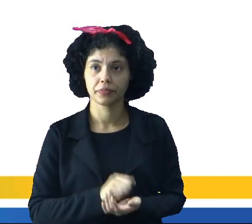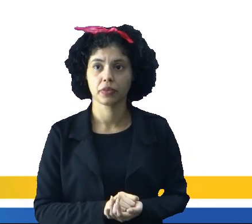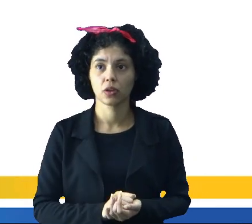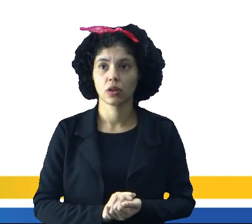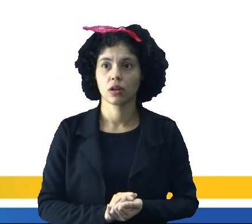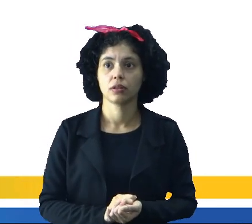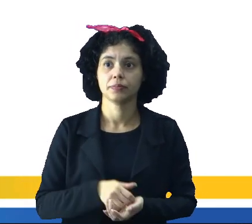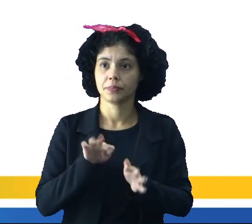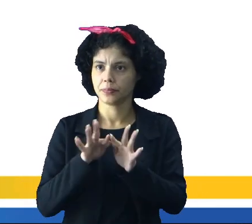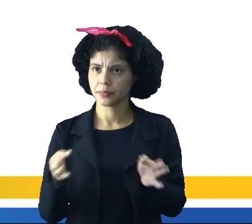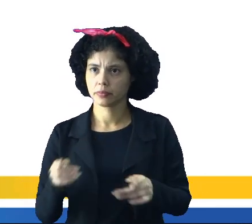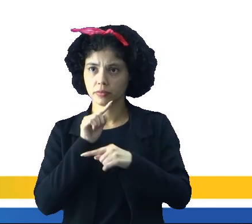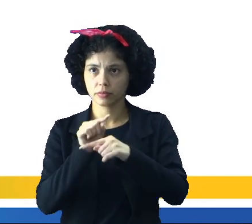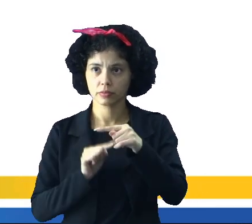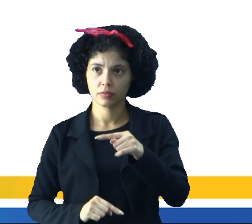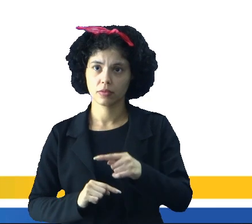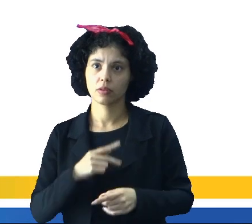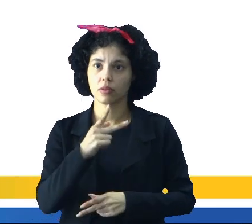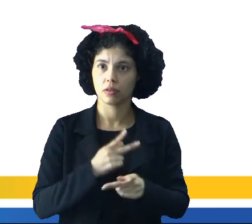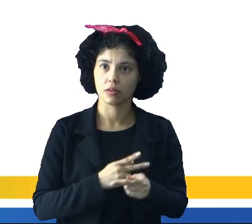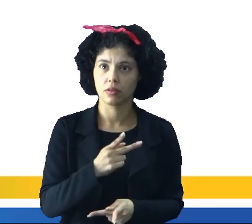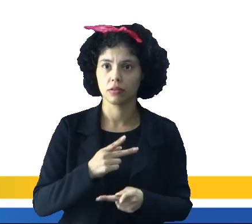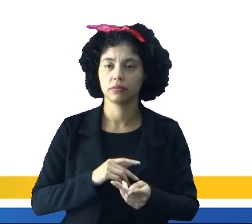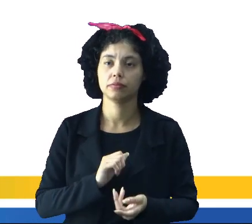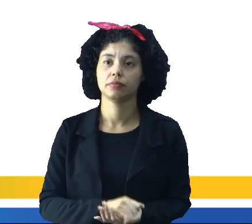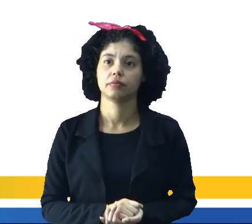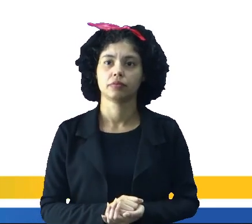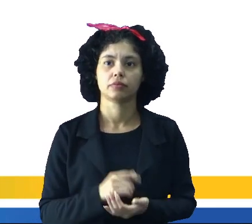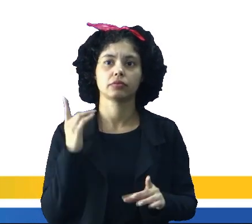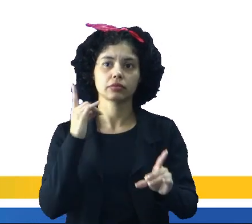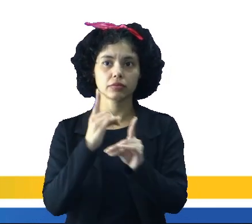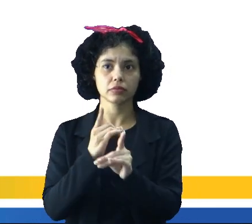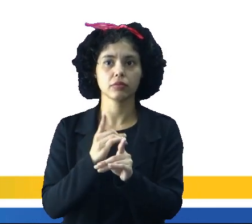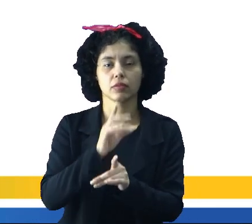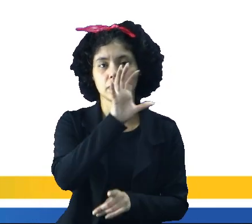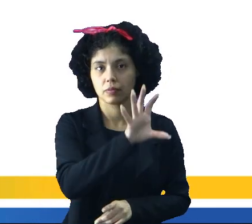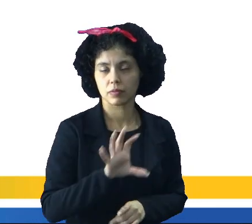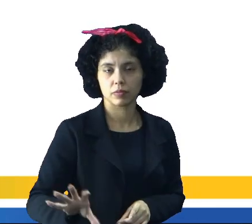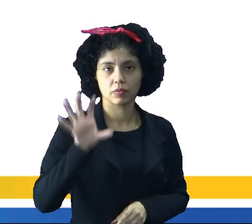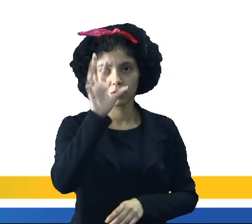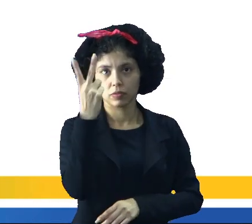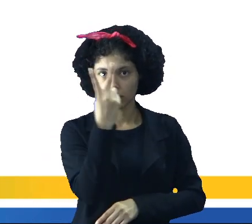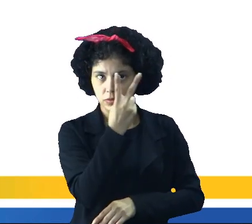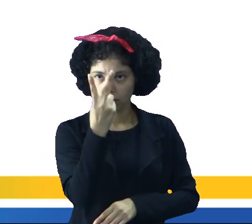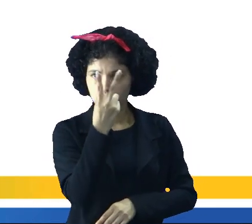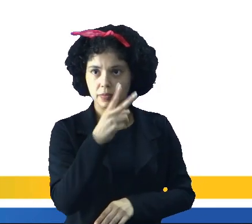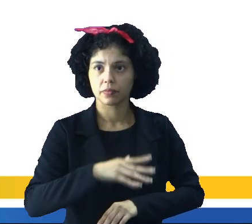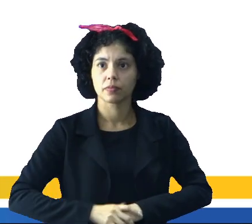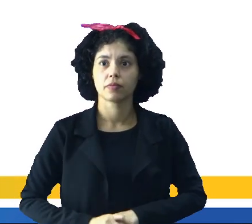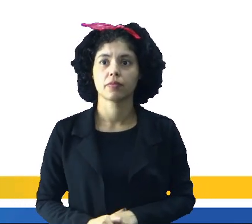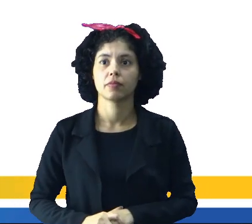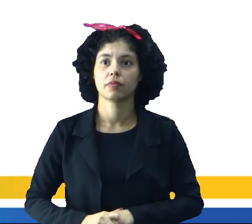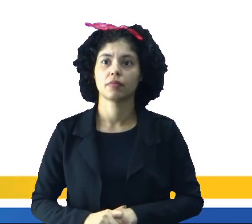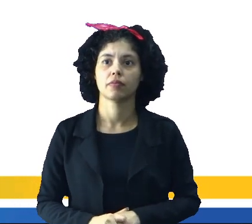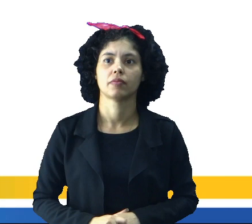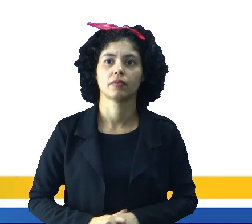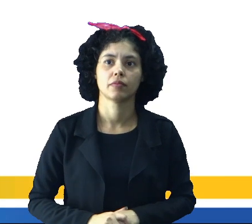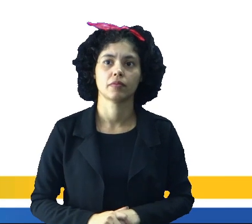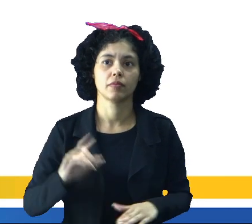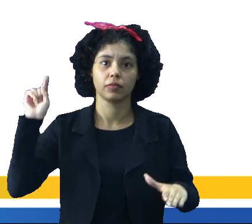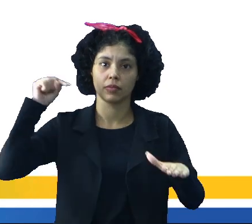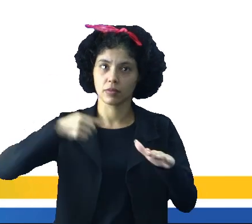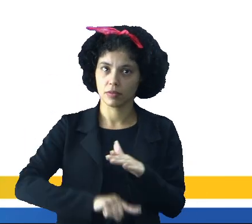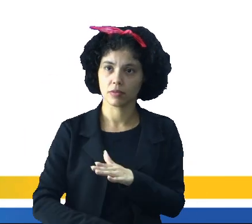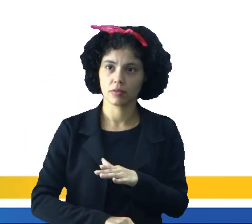Um polígono simples divide um plano em que se encontra duas